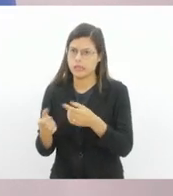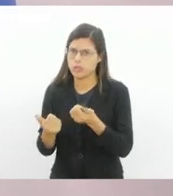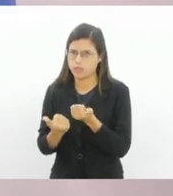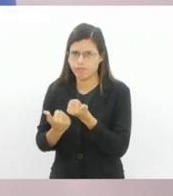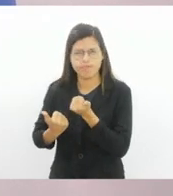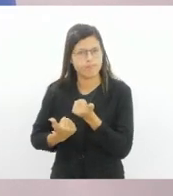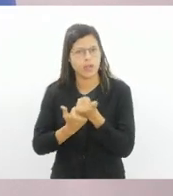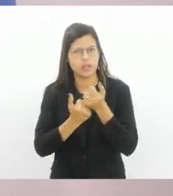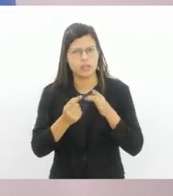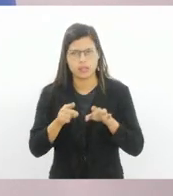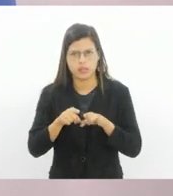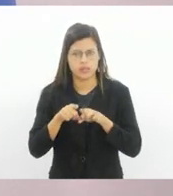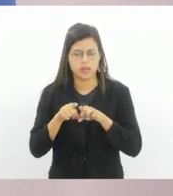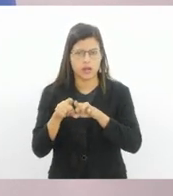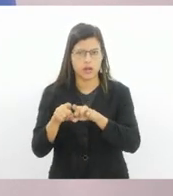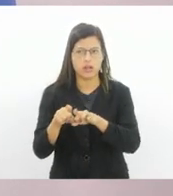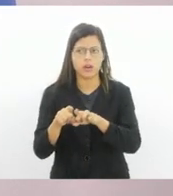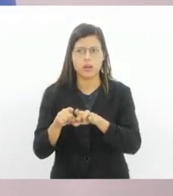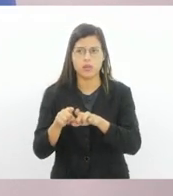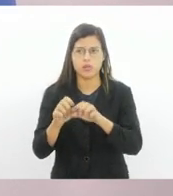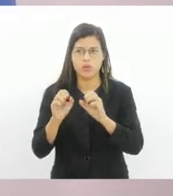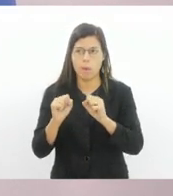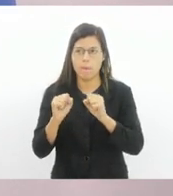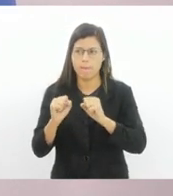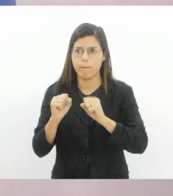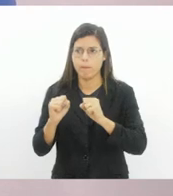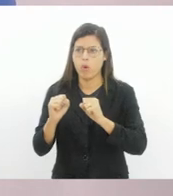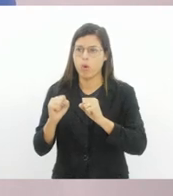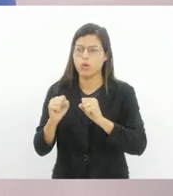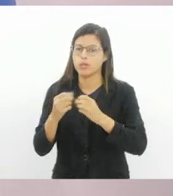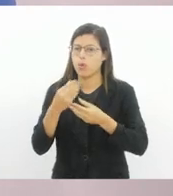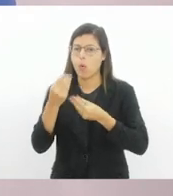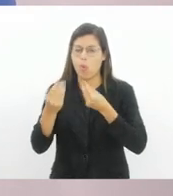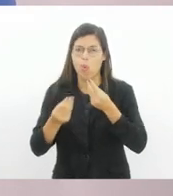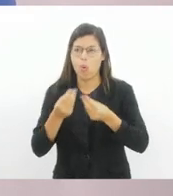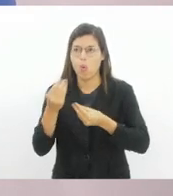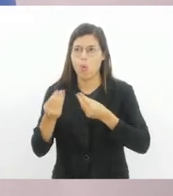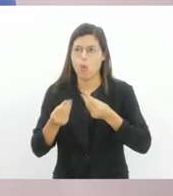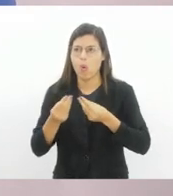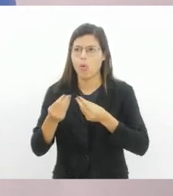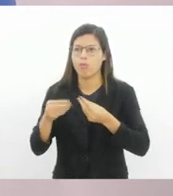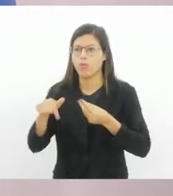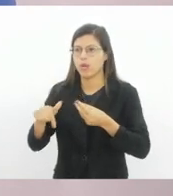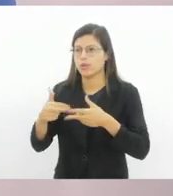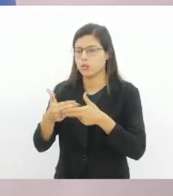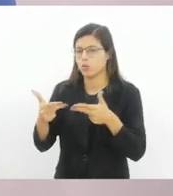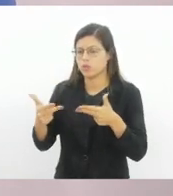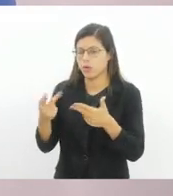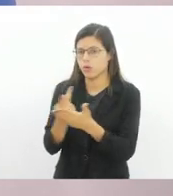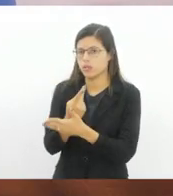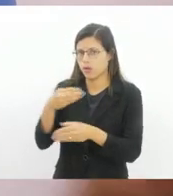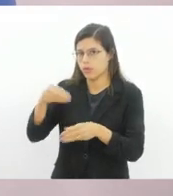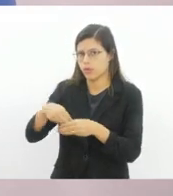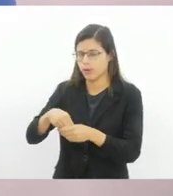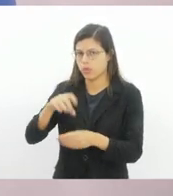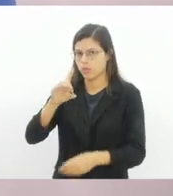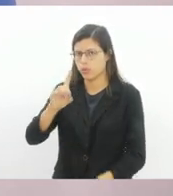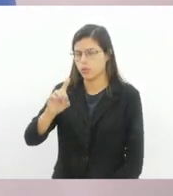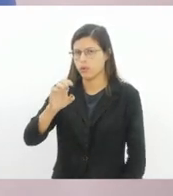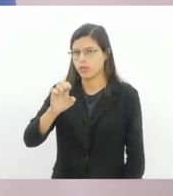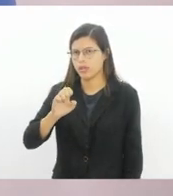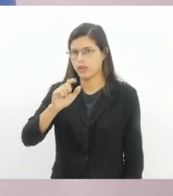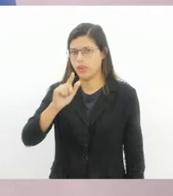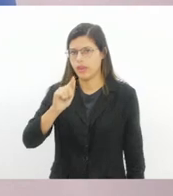a sua parceria para que a gente possa ver a situação dentro dos espaços de privação de liberdade de gás, porque a gente